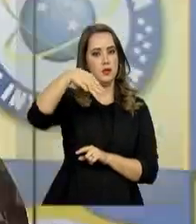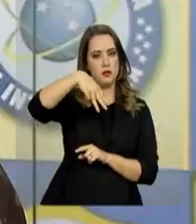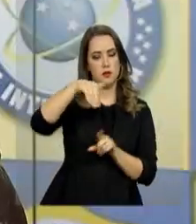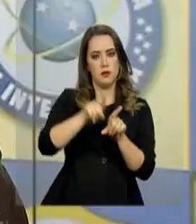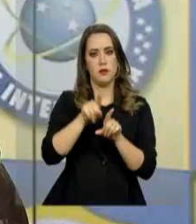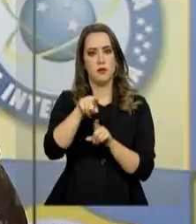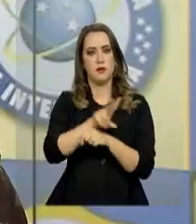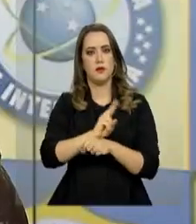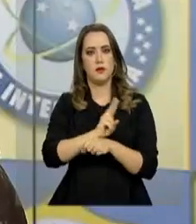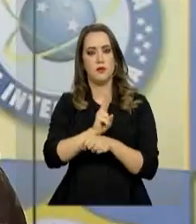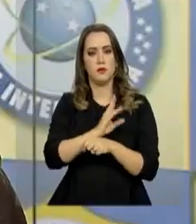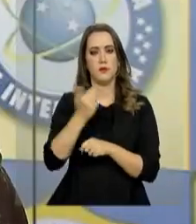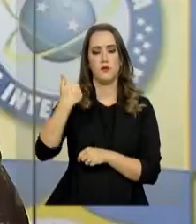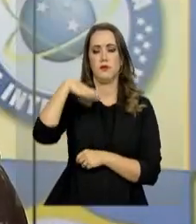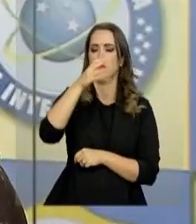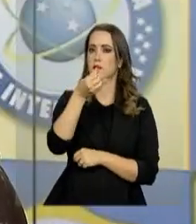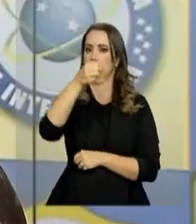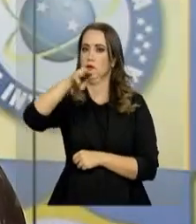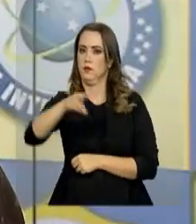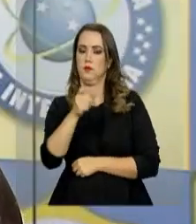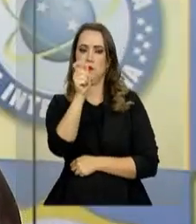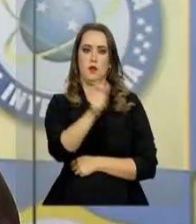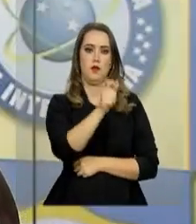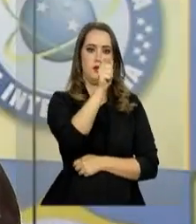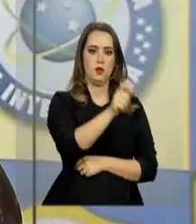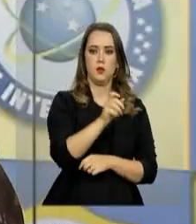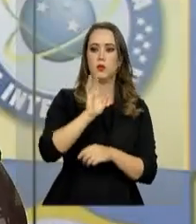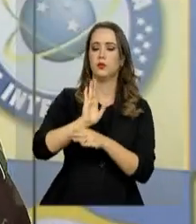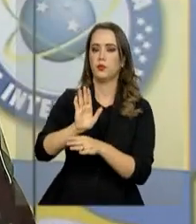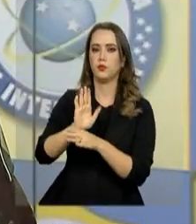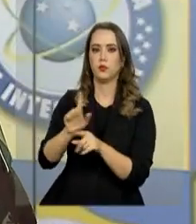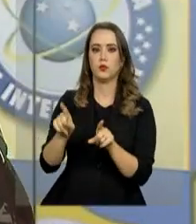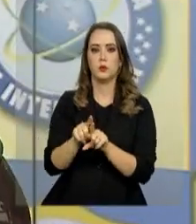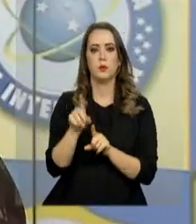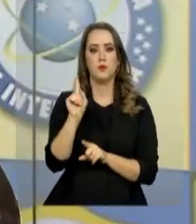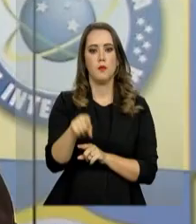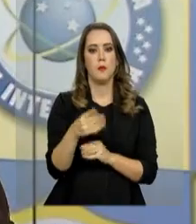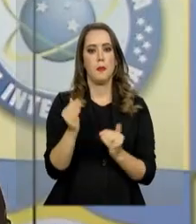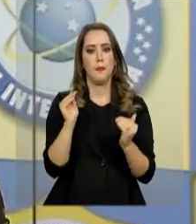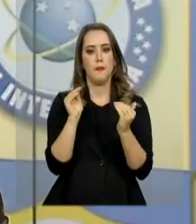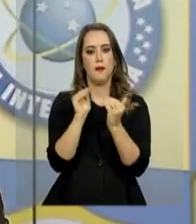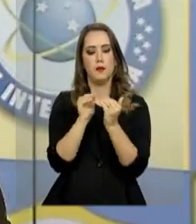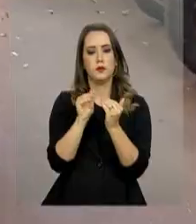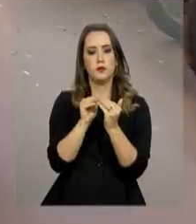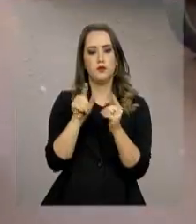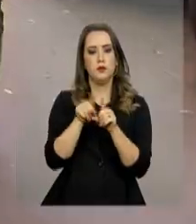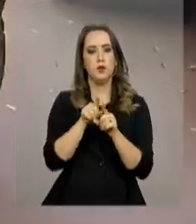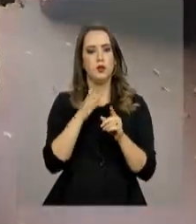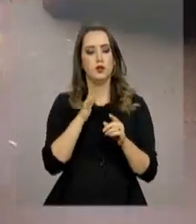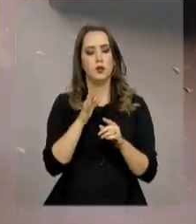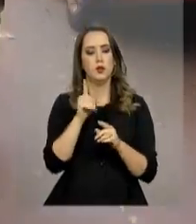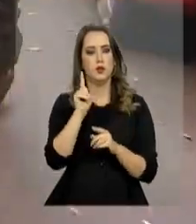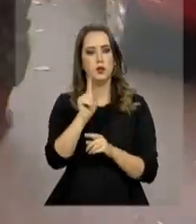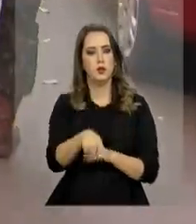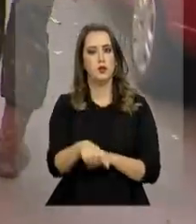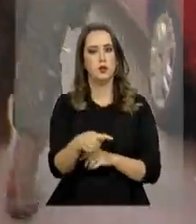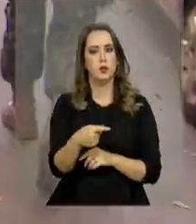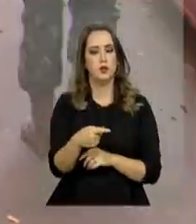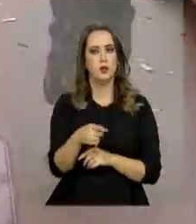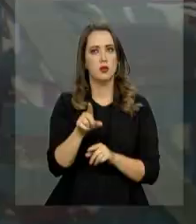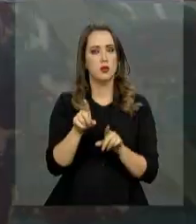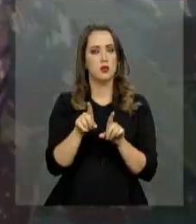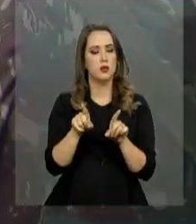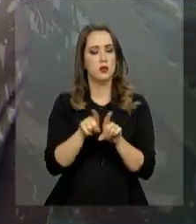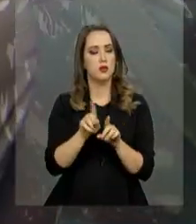Rio de Janeiro. Mais de 6 milhões de habitantes beneficiados. Direta e indiretamente. O decreto assinado pelo presidente